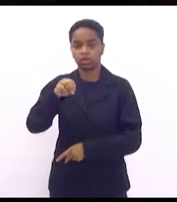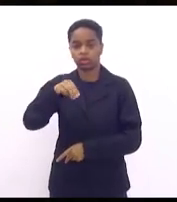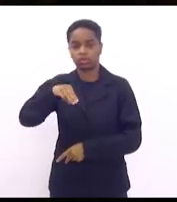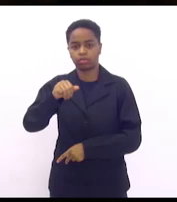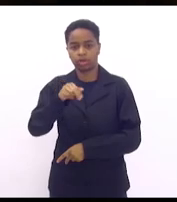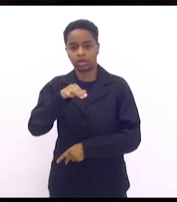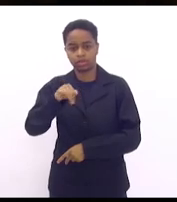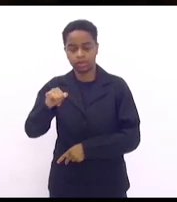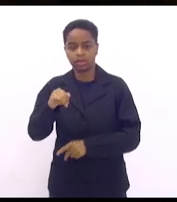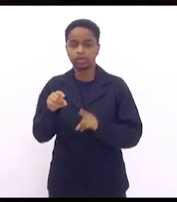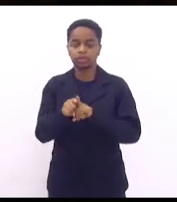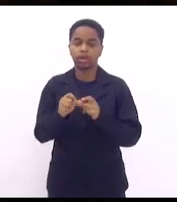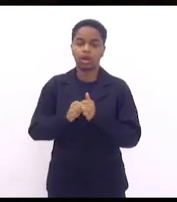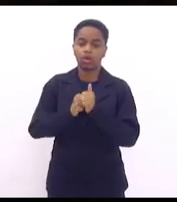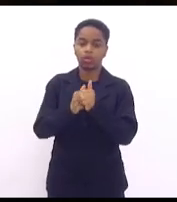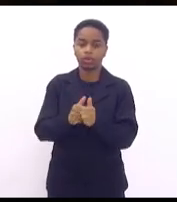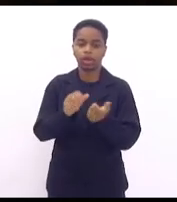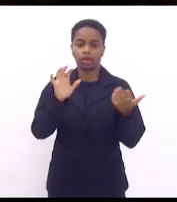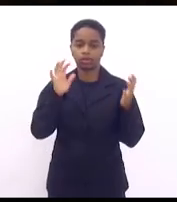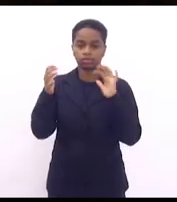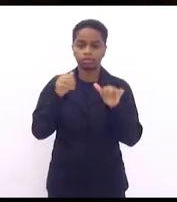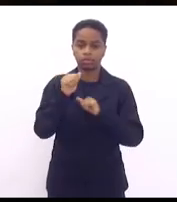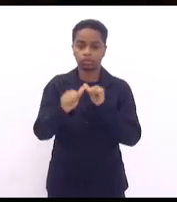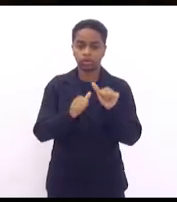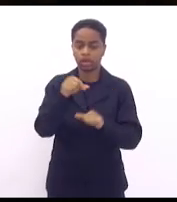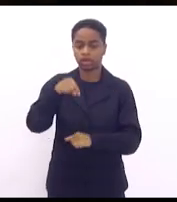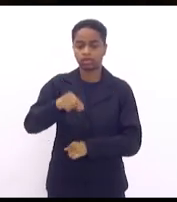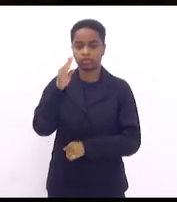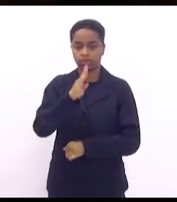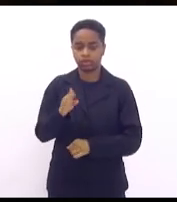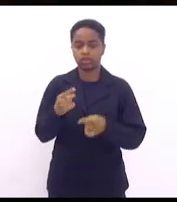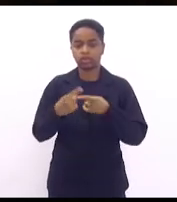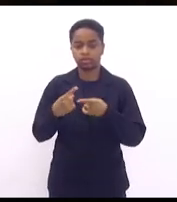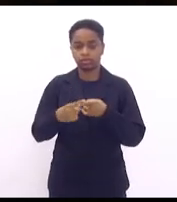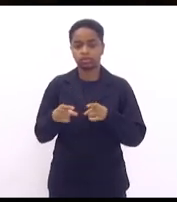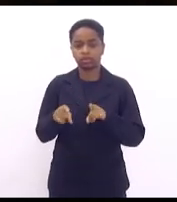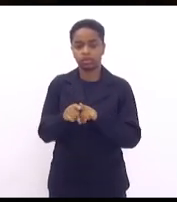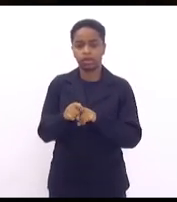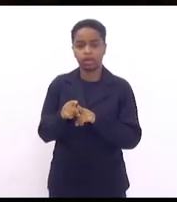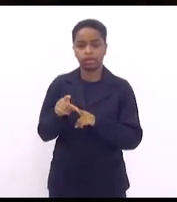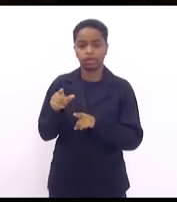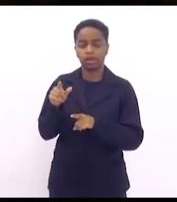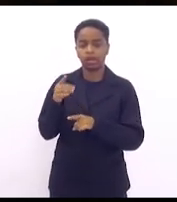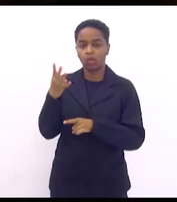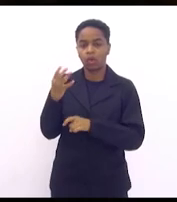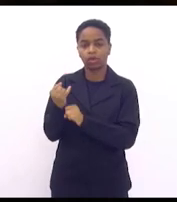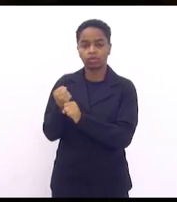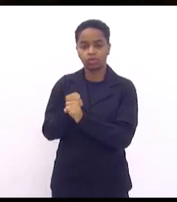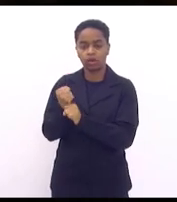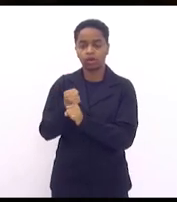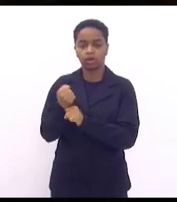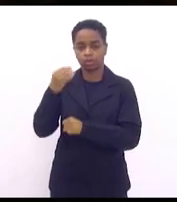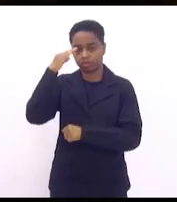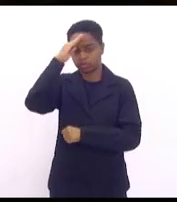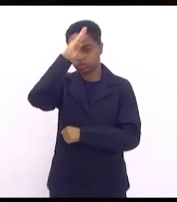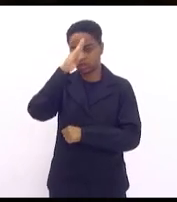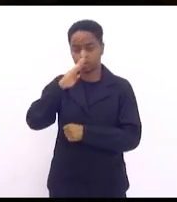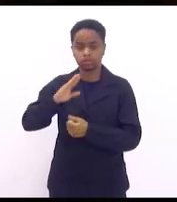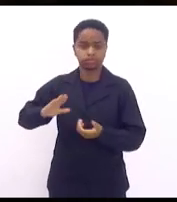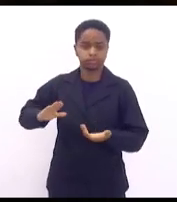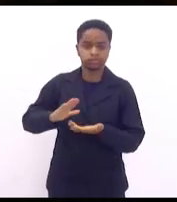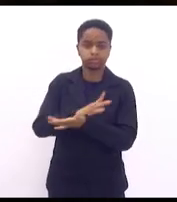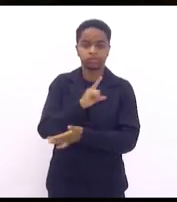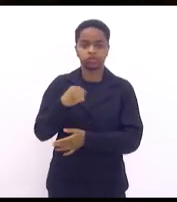climáticas no nosso país, inclusive fruto também dos últimos 4 anos de governo Bolsonaro, que devastaram, que passaram a boiada nas